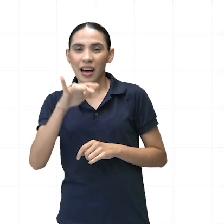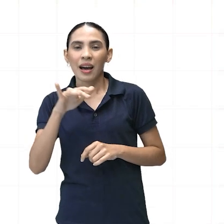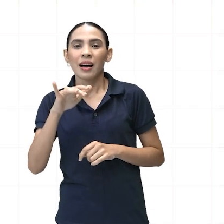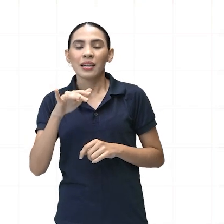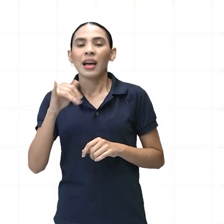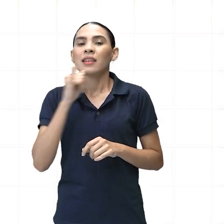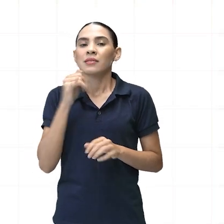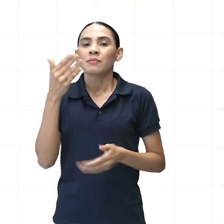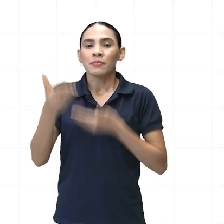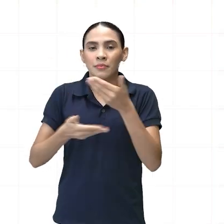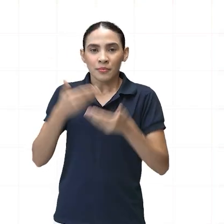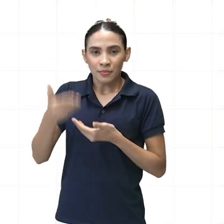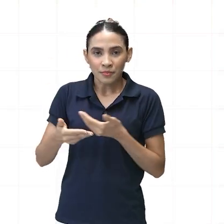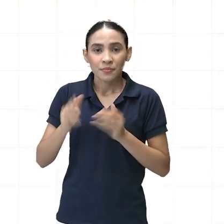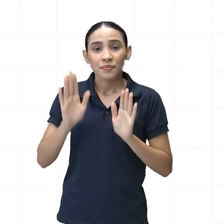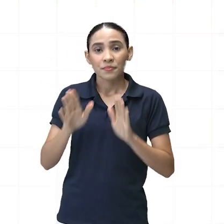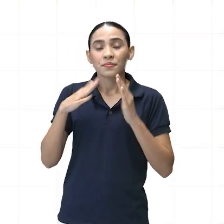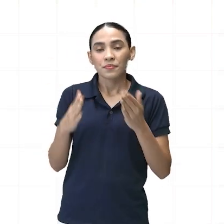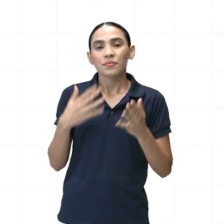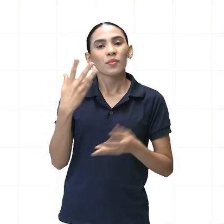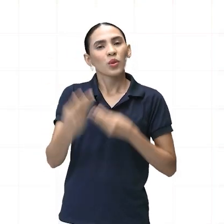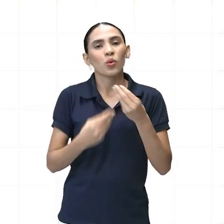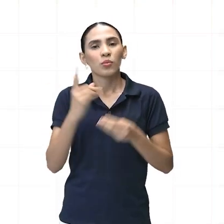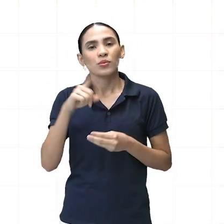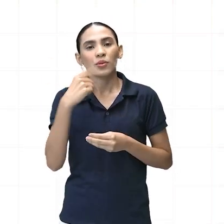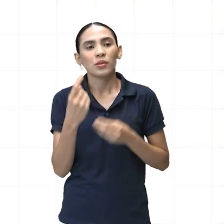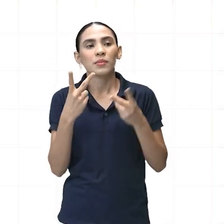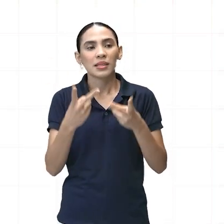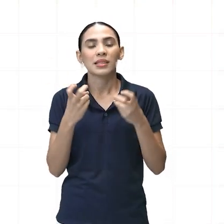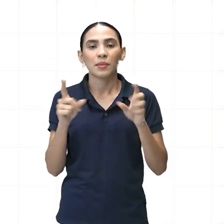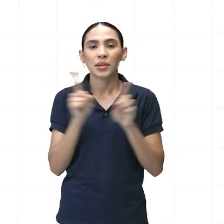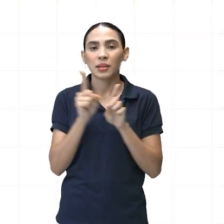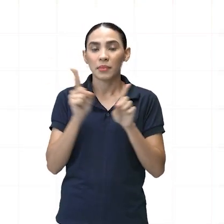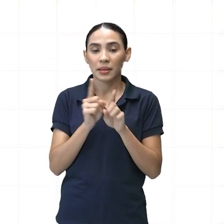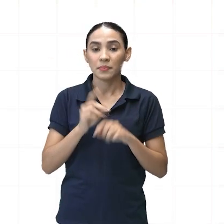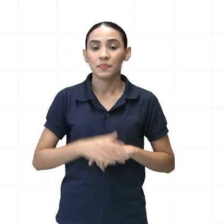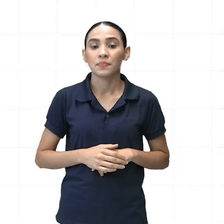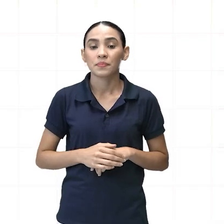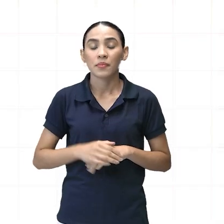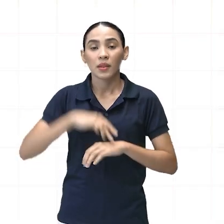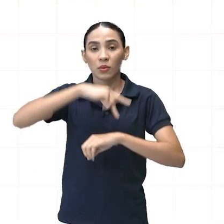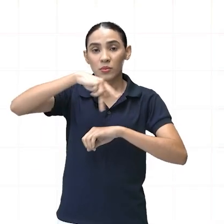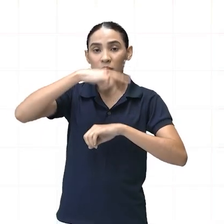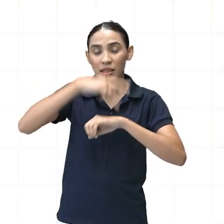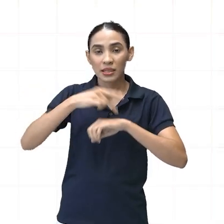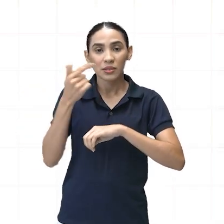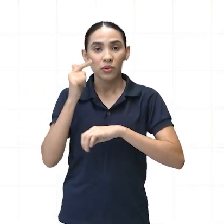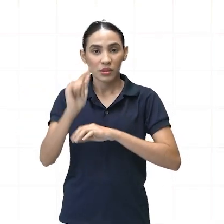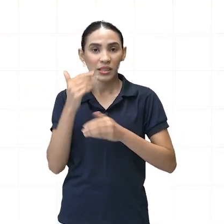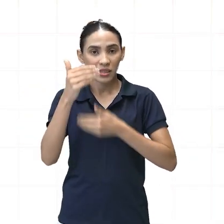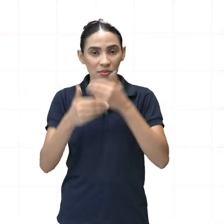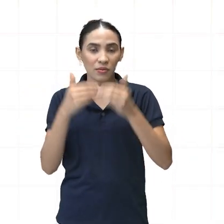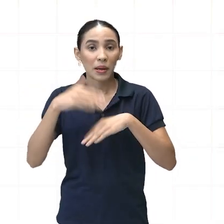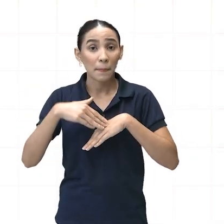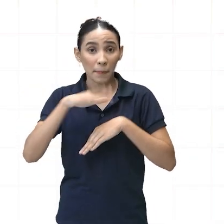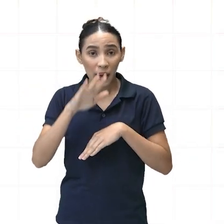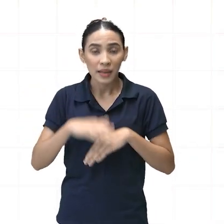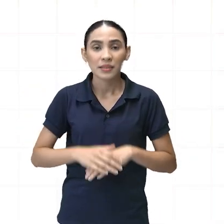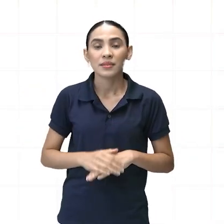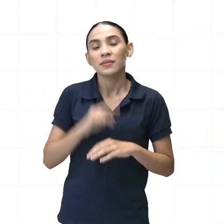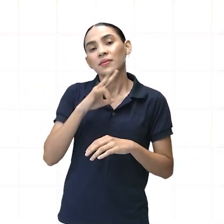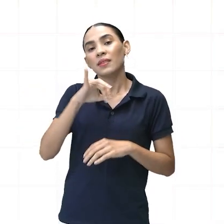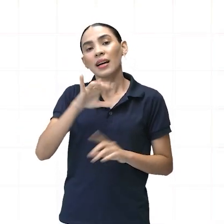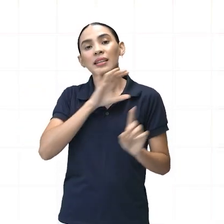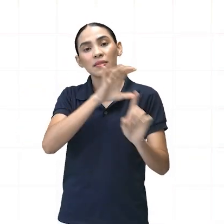de serviços, gente. Então, como a gente verifica, né? Que esses países estão se desenvolvendo bastante,